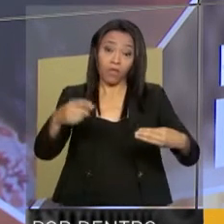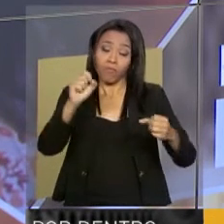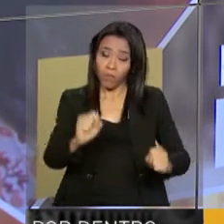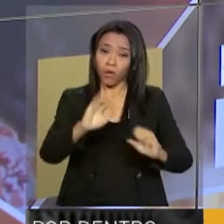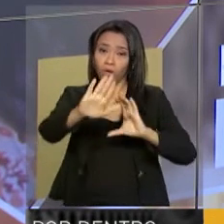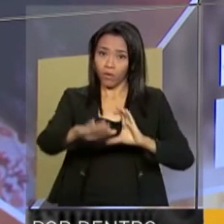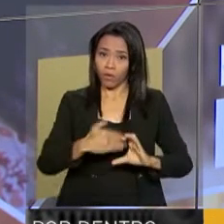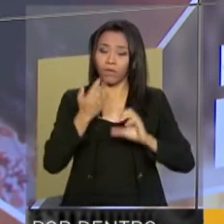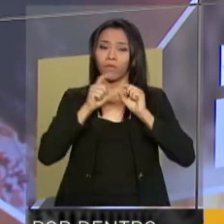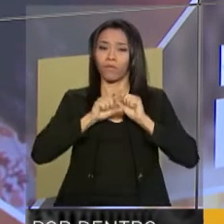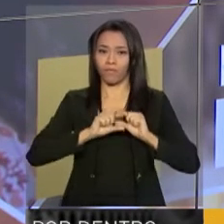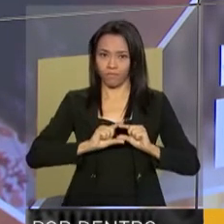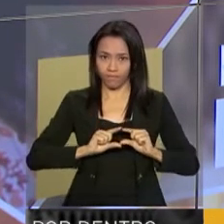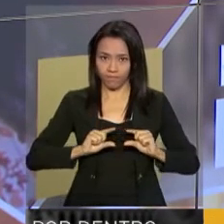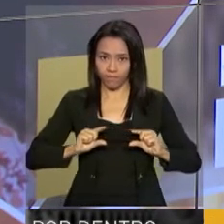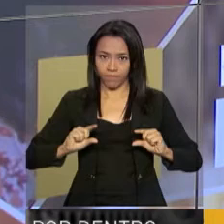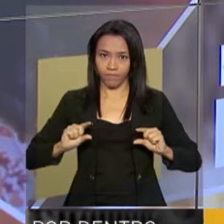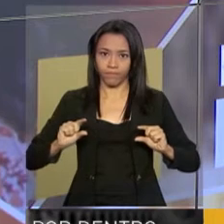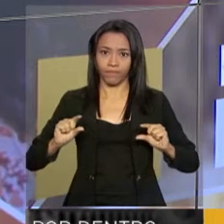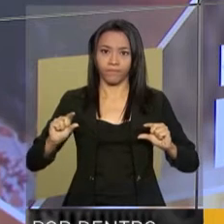para